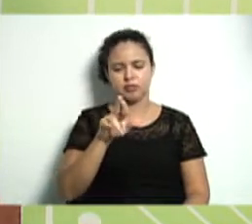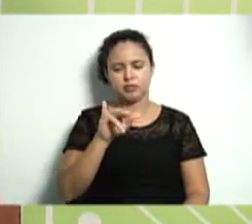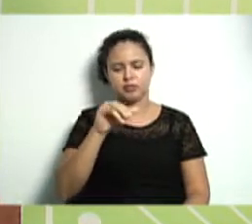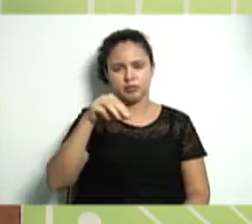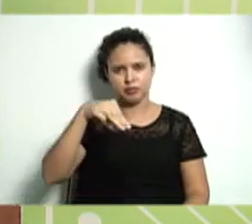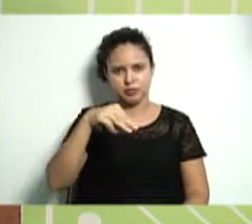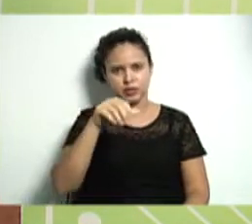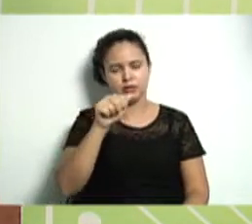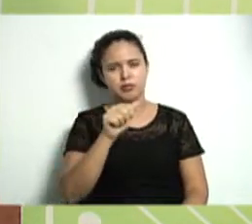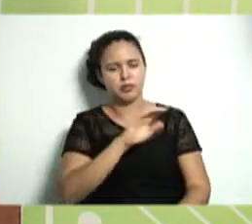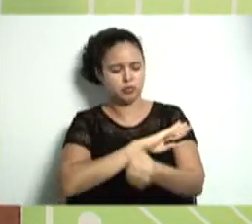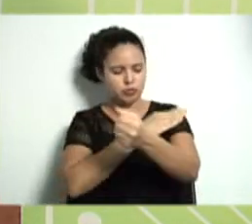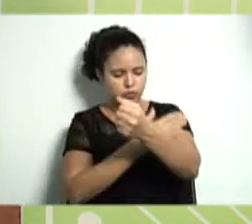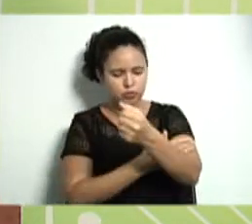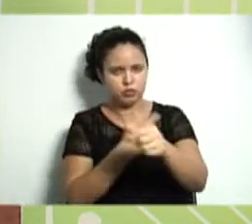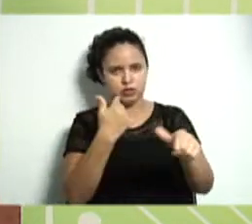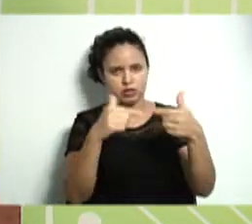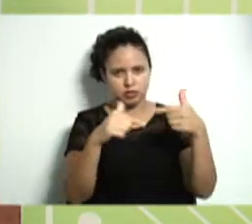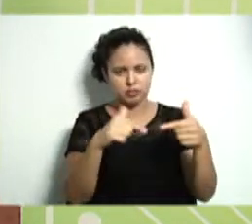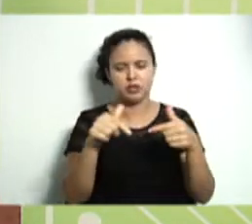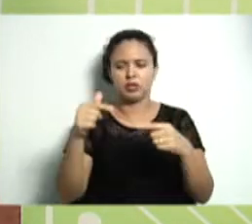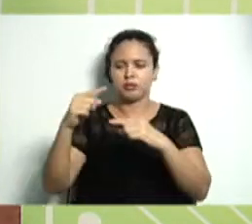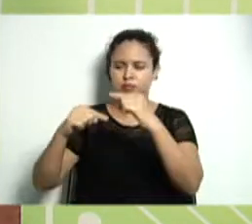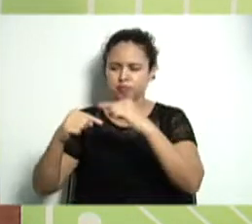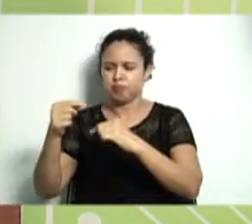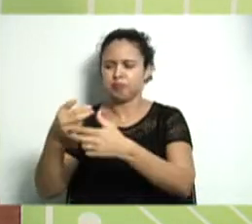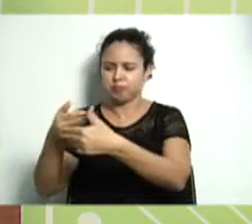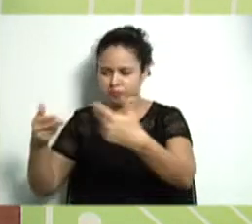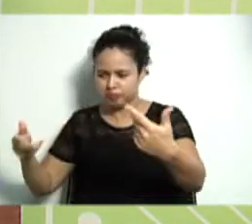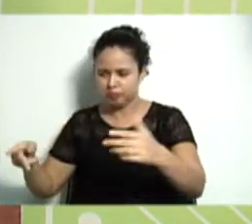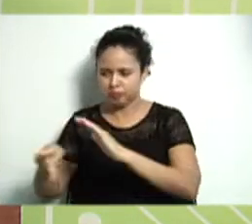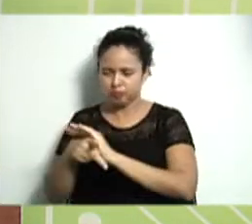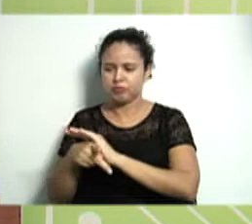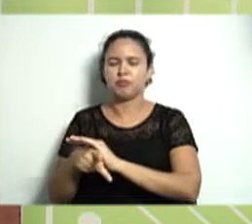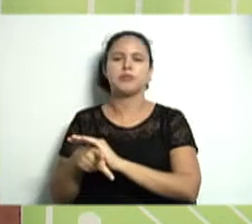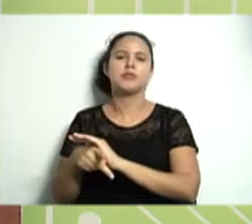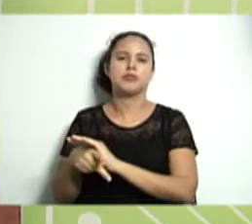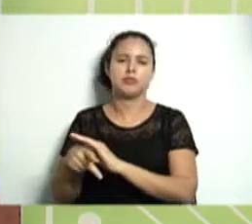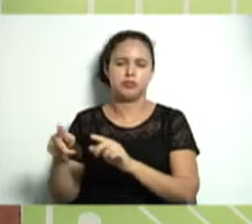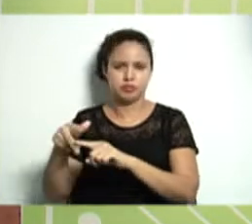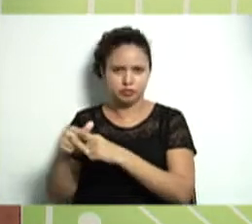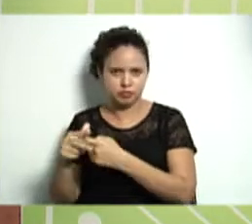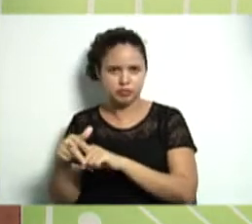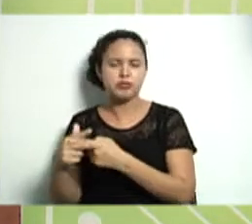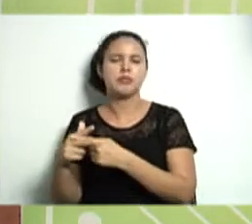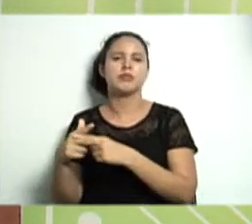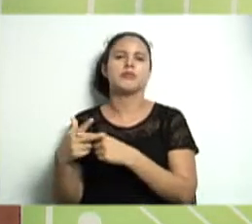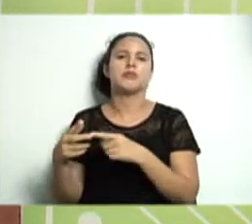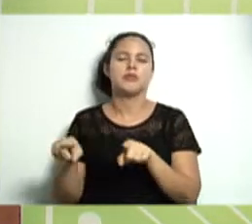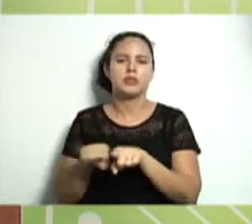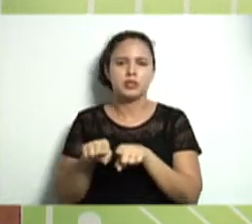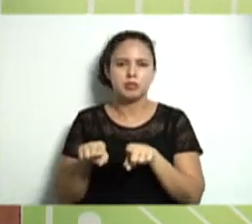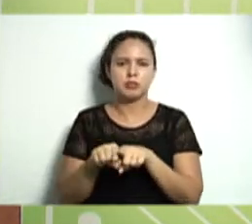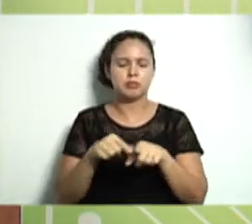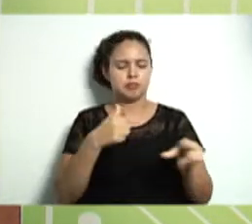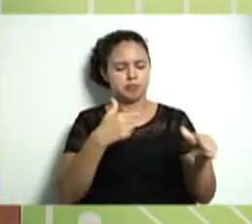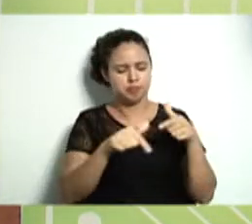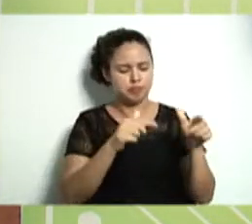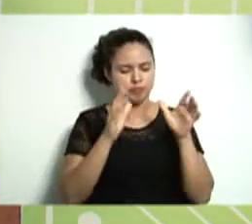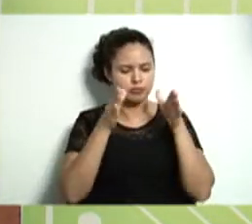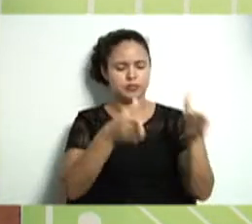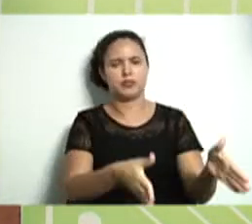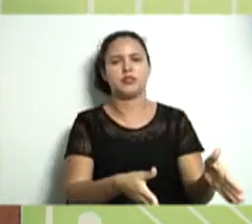de produção, de bens e serviços, né? Porque essas ideias, esses